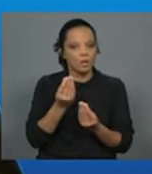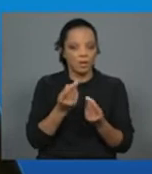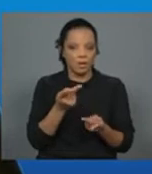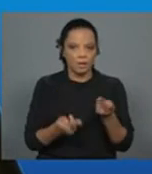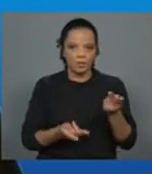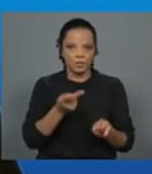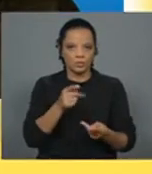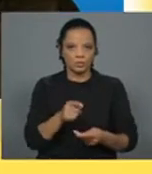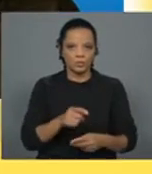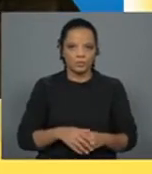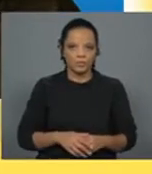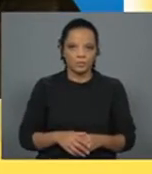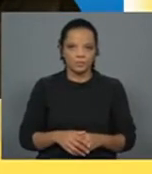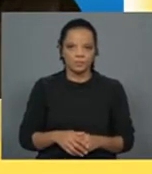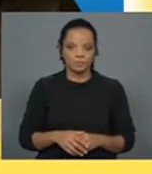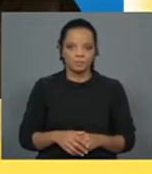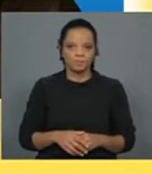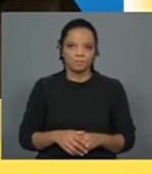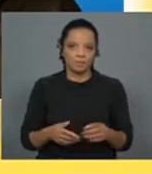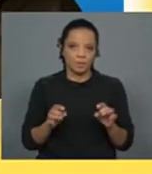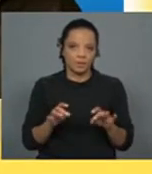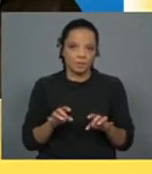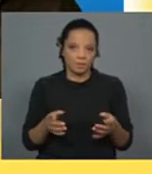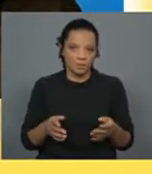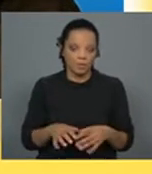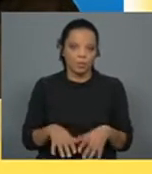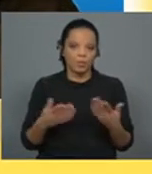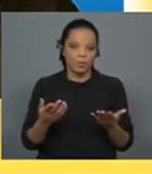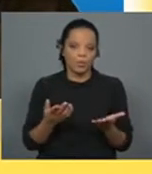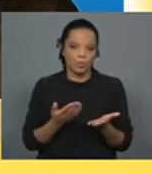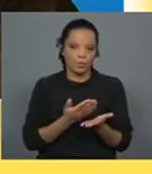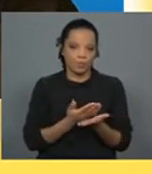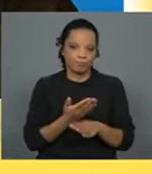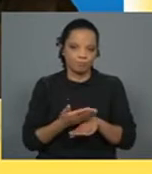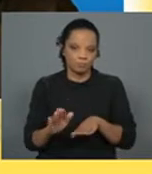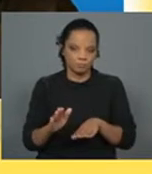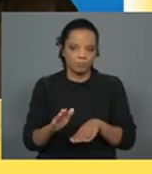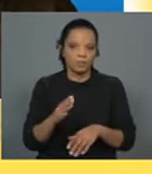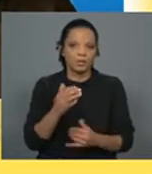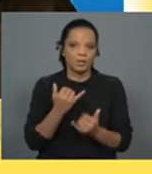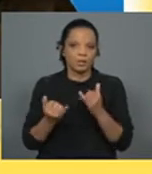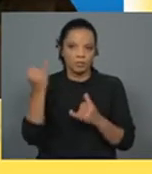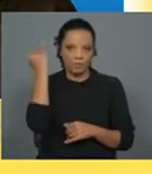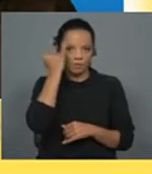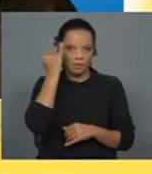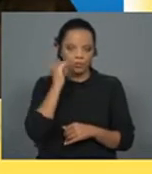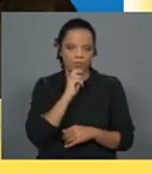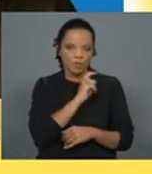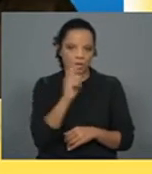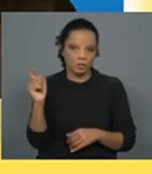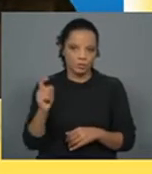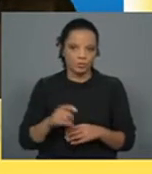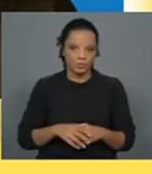avaliações, de forma a evitar ou eliminar praticamente o risco dos falsos alertas, portanto, o